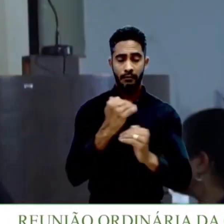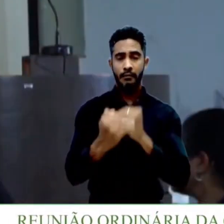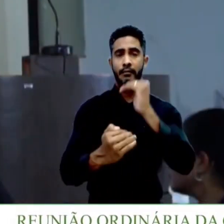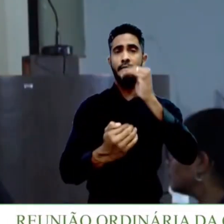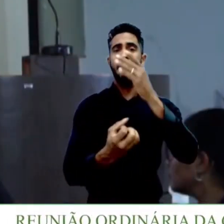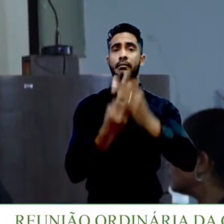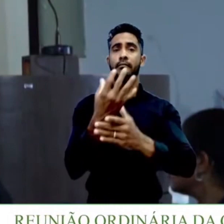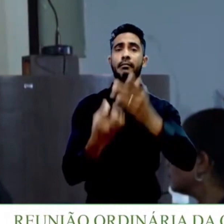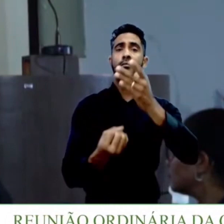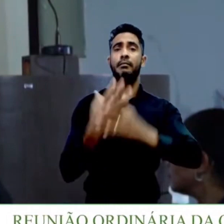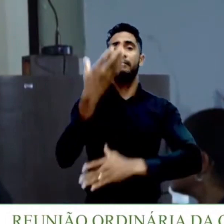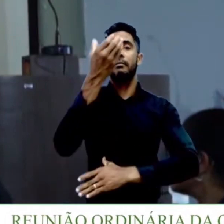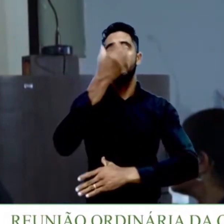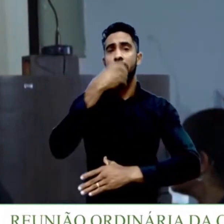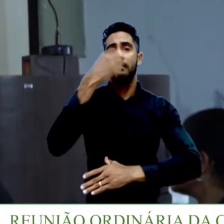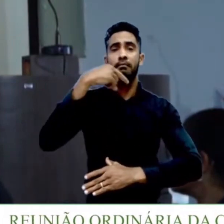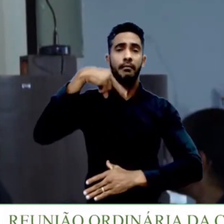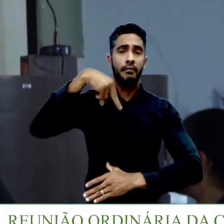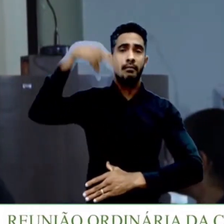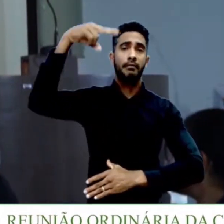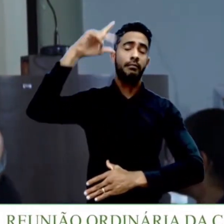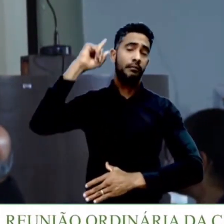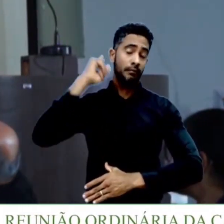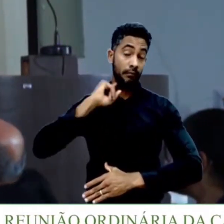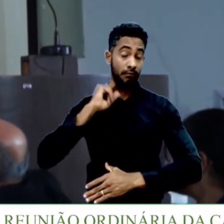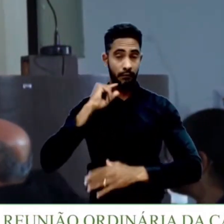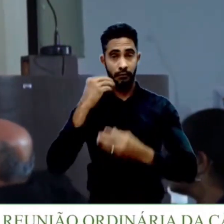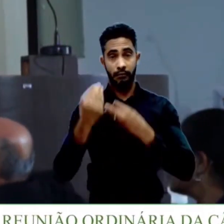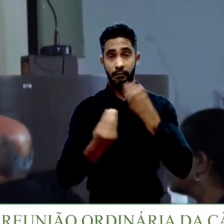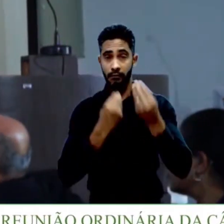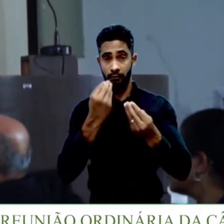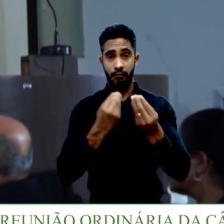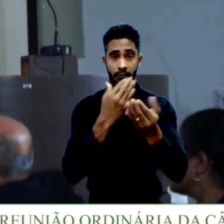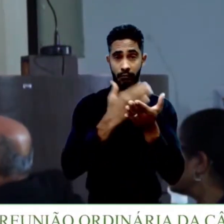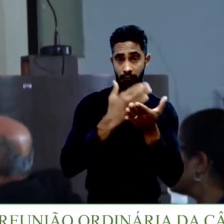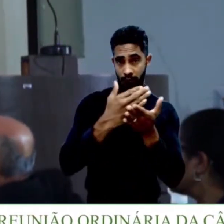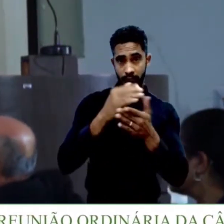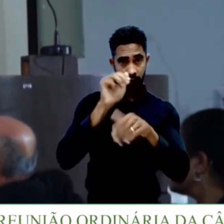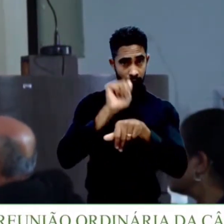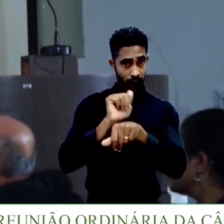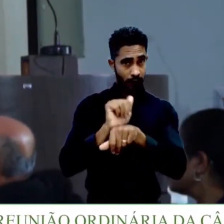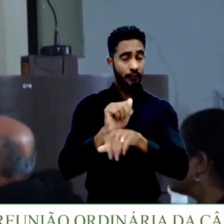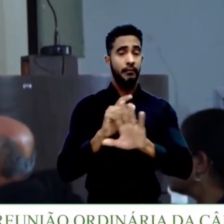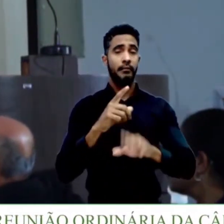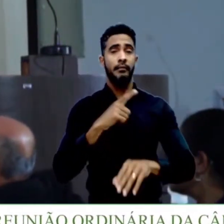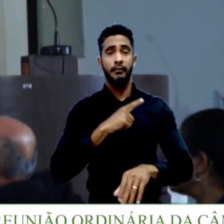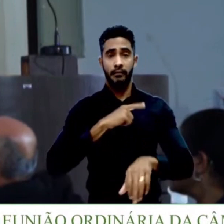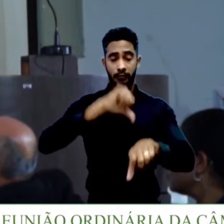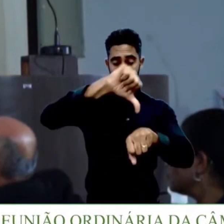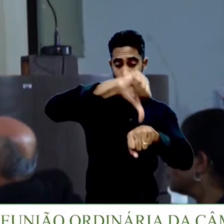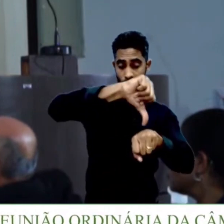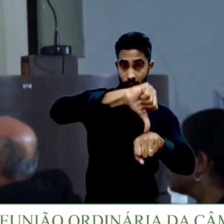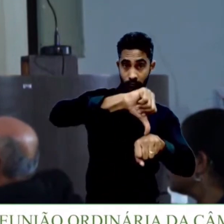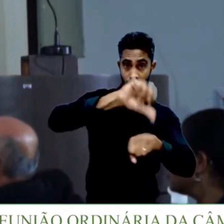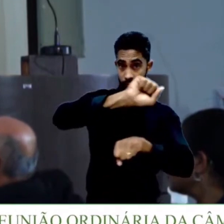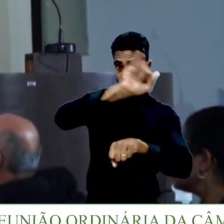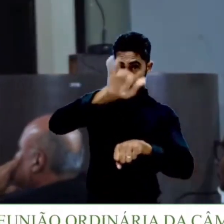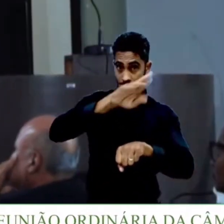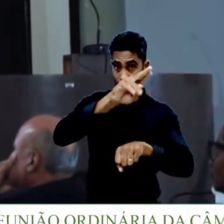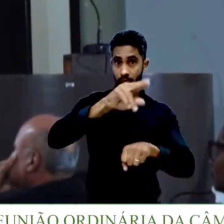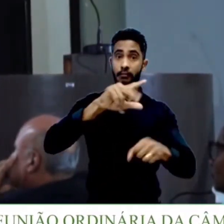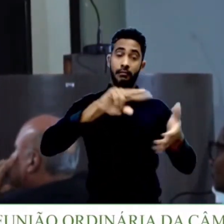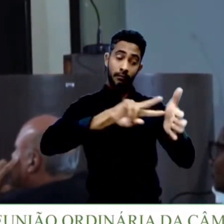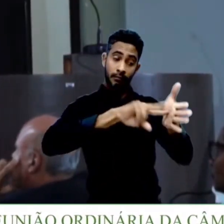Minas. Tá? Mais à frente vocês vão ver como que a gente se divide aqui. Nós temos a sede em Janaúba, dentro do Sindicato